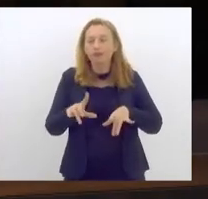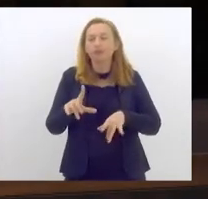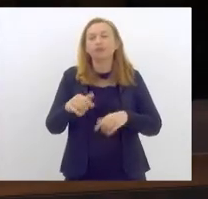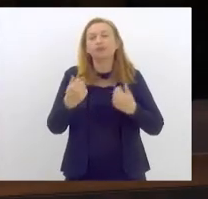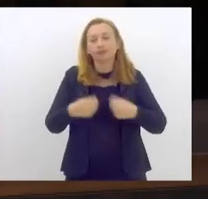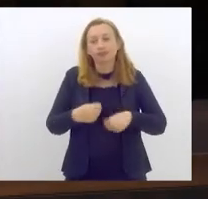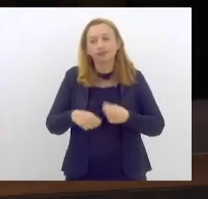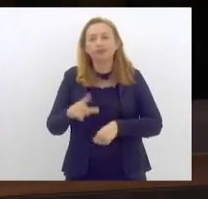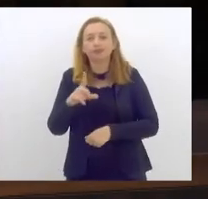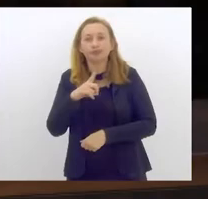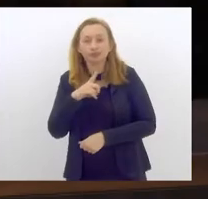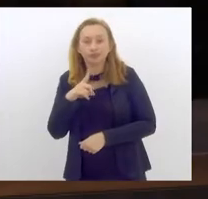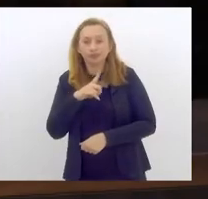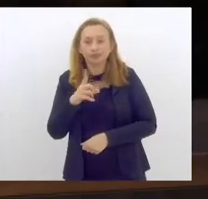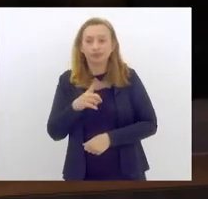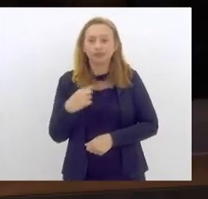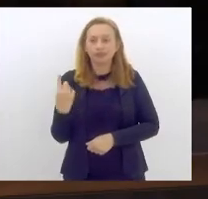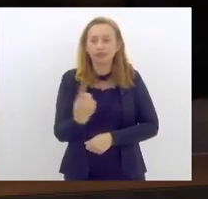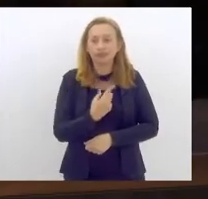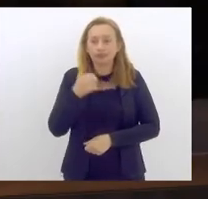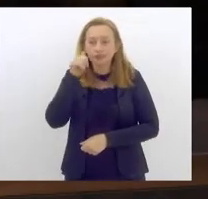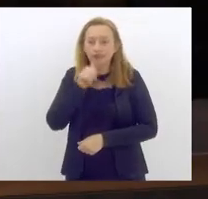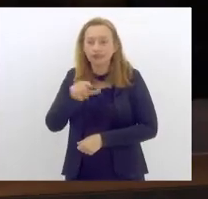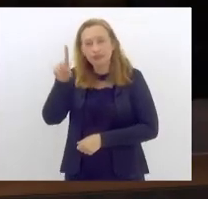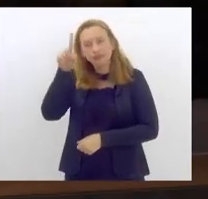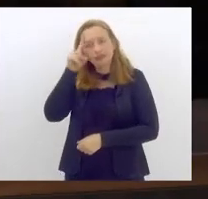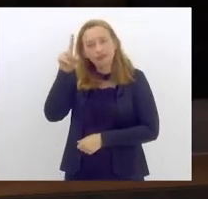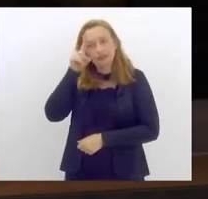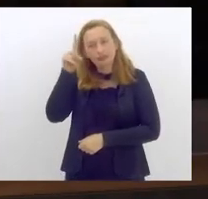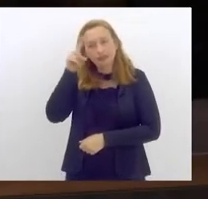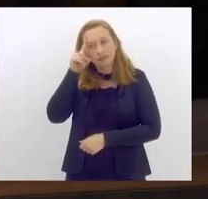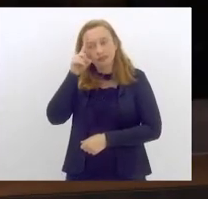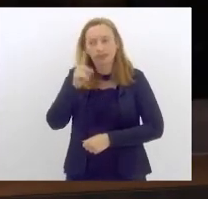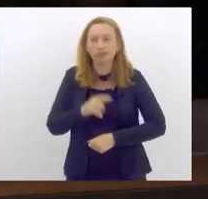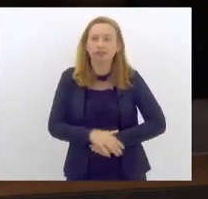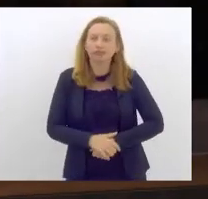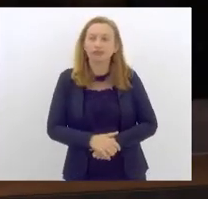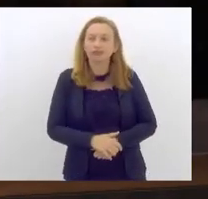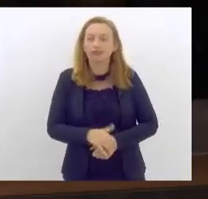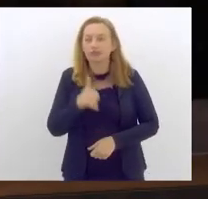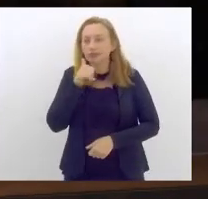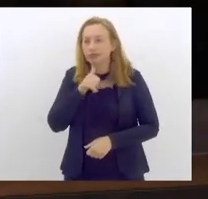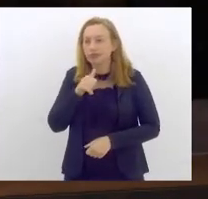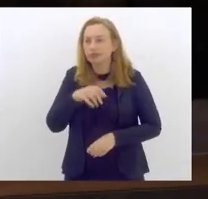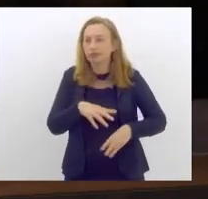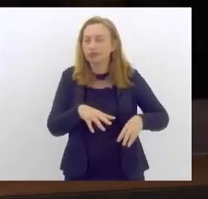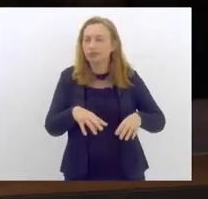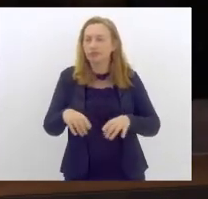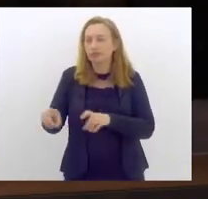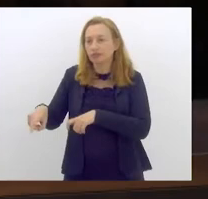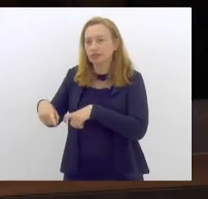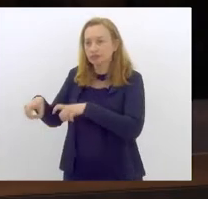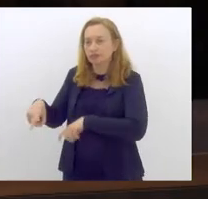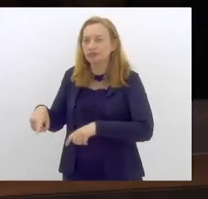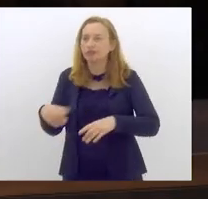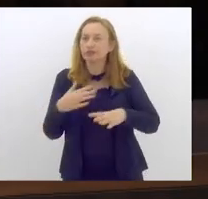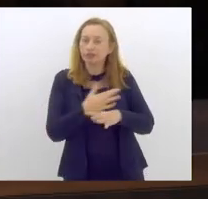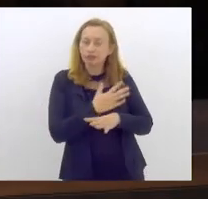temos que ter com a nossa no dia a dia e com as mulheres do campo e da cidade então